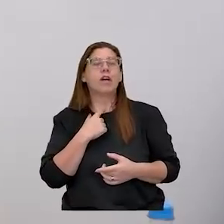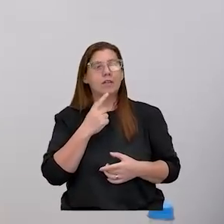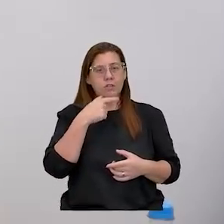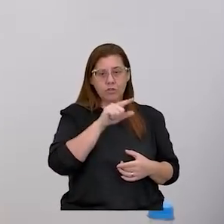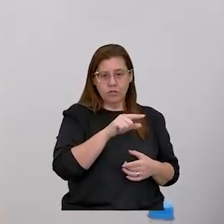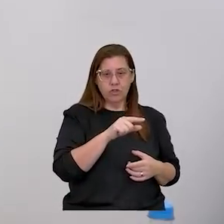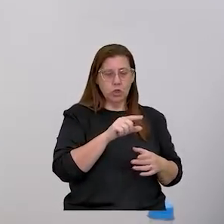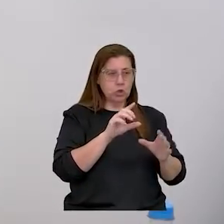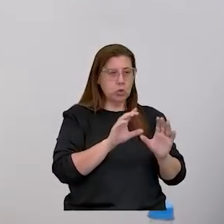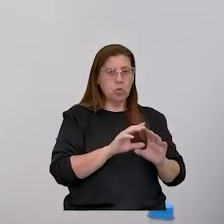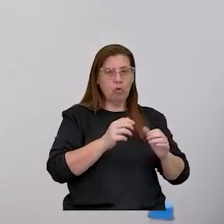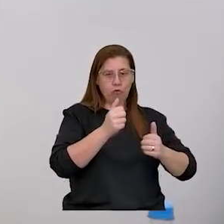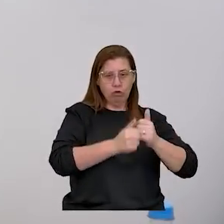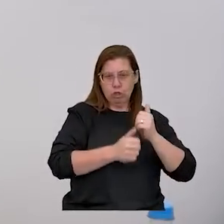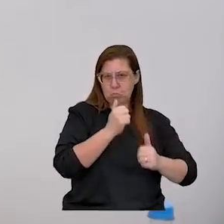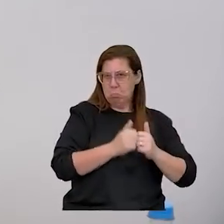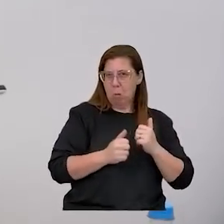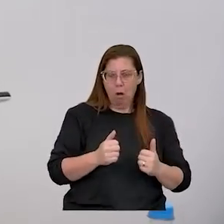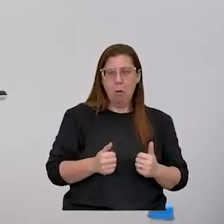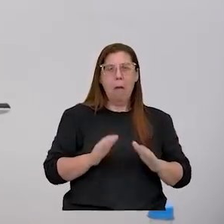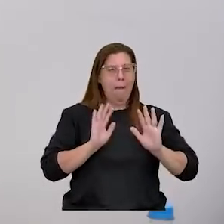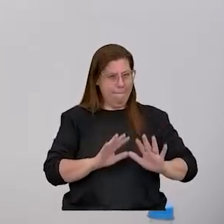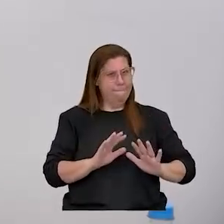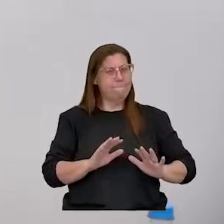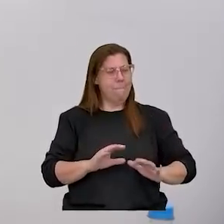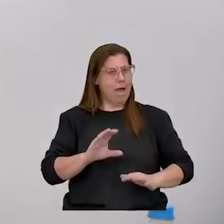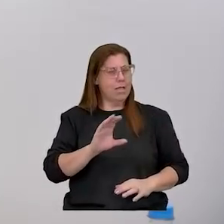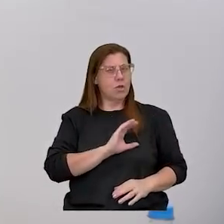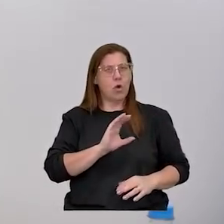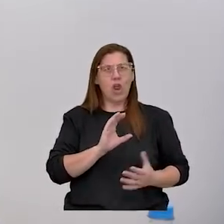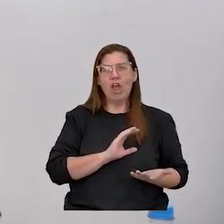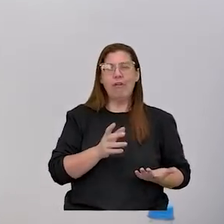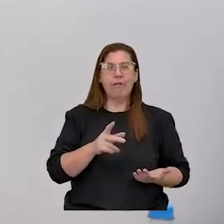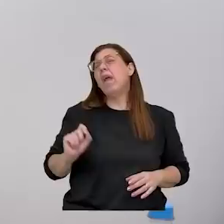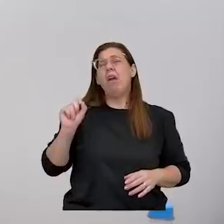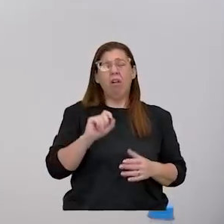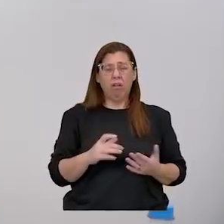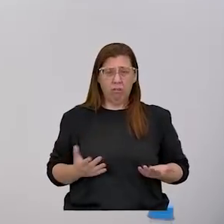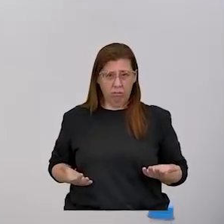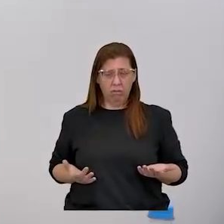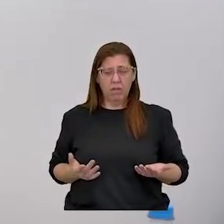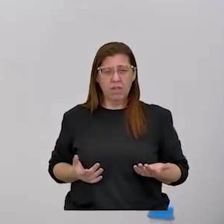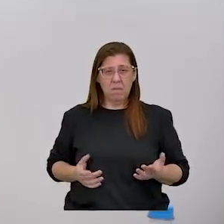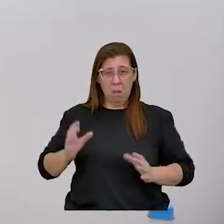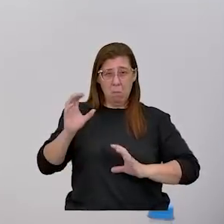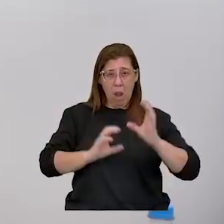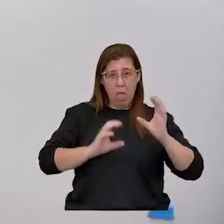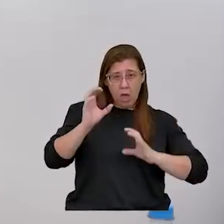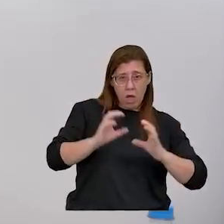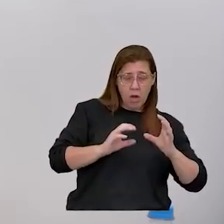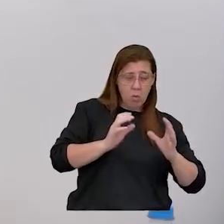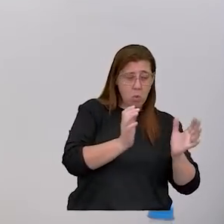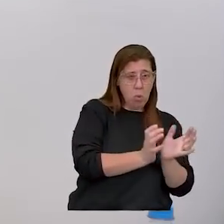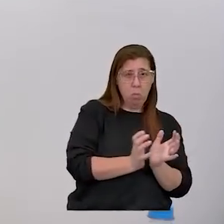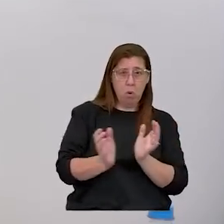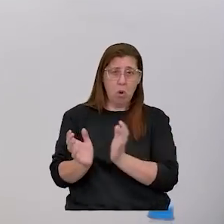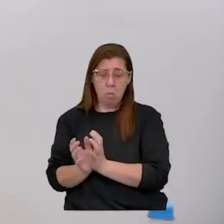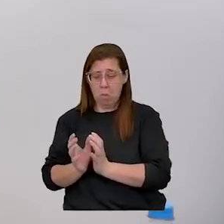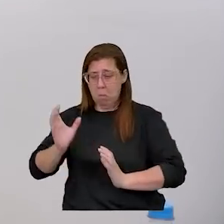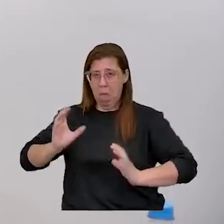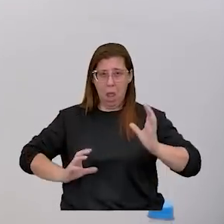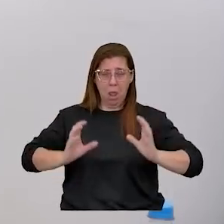Será? Será? A gente pode falar sobre tudo? É isso que você quer saber? Isso. Peraí, deixa eu só cortar um